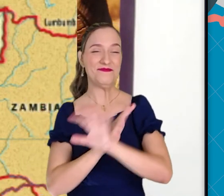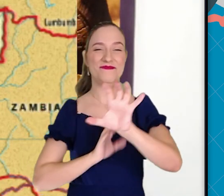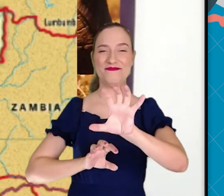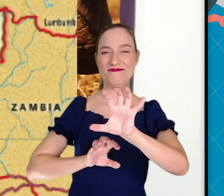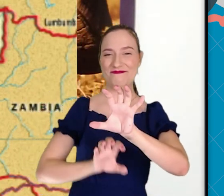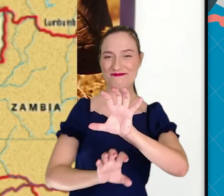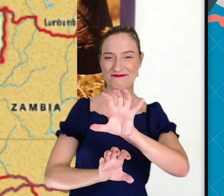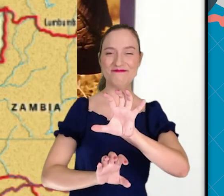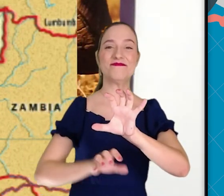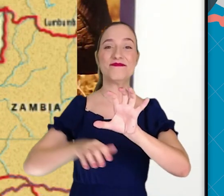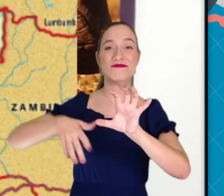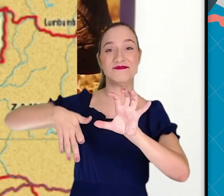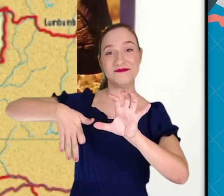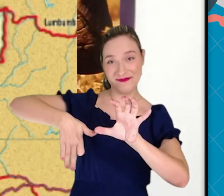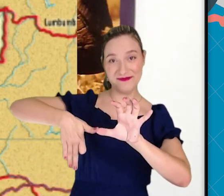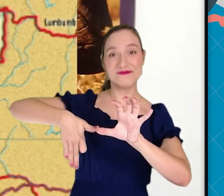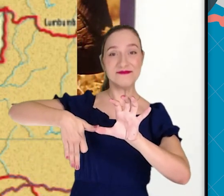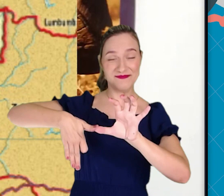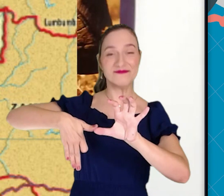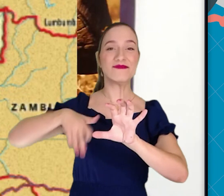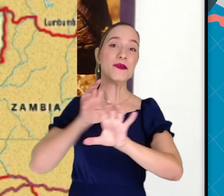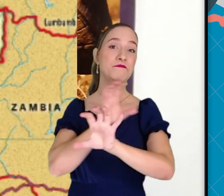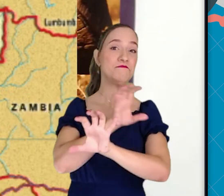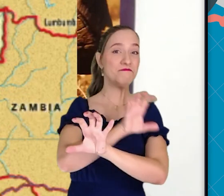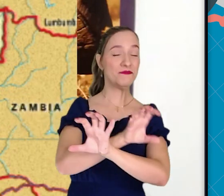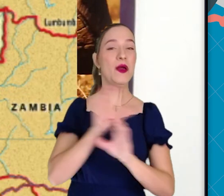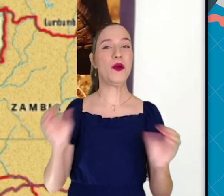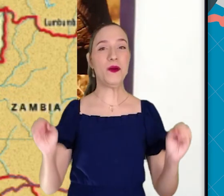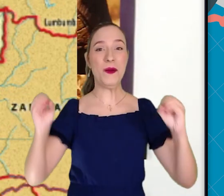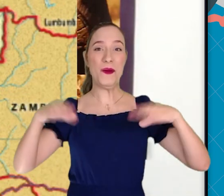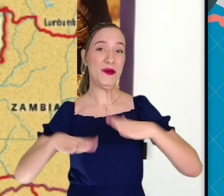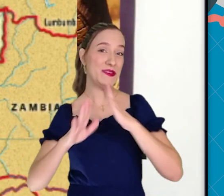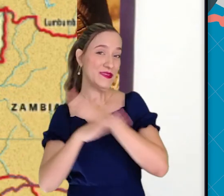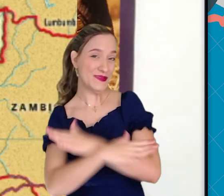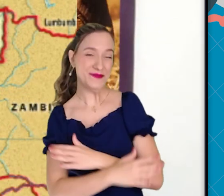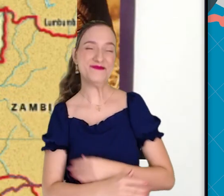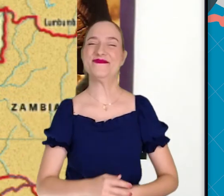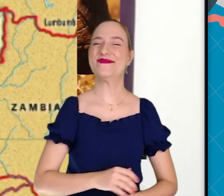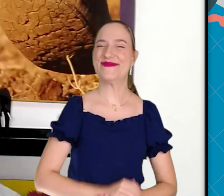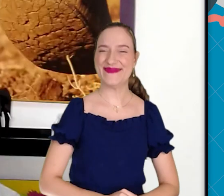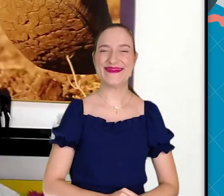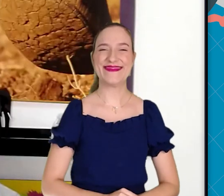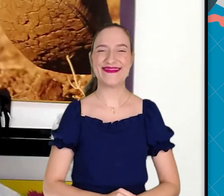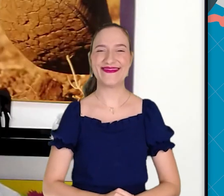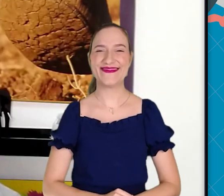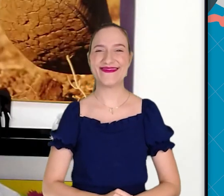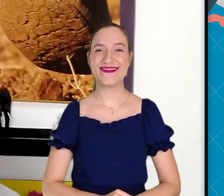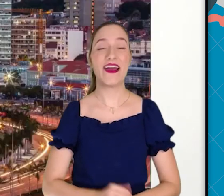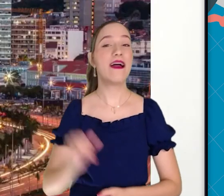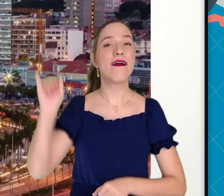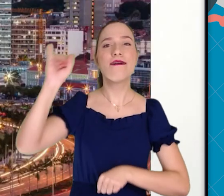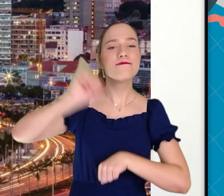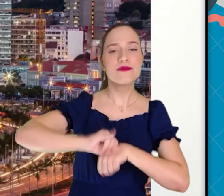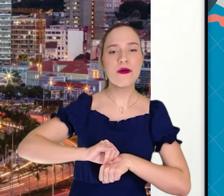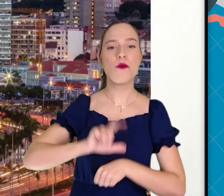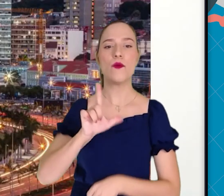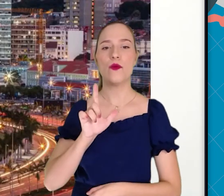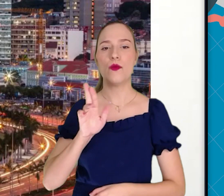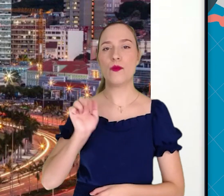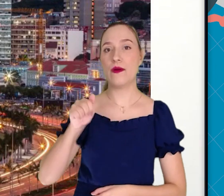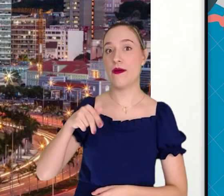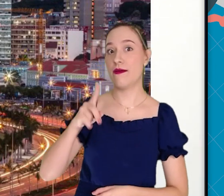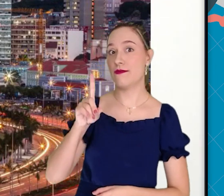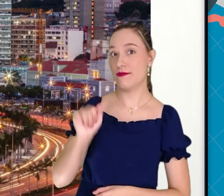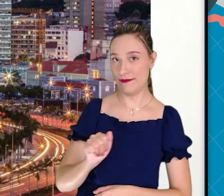Zâmbia ao leste. No sul, nós temos a Namíbia e ao oeste, o Oceano Atlântico. E tem